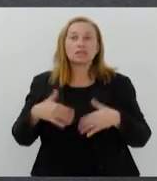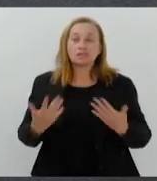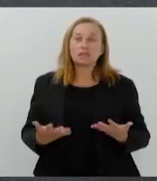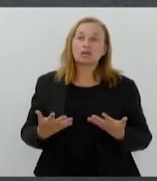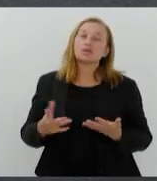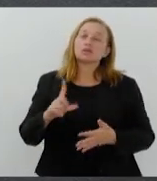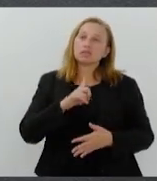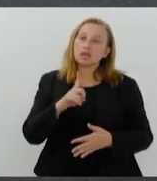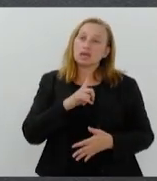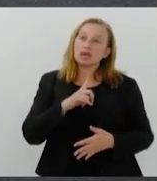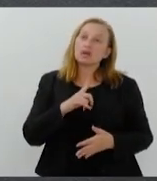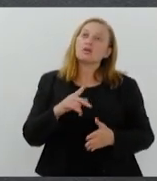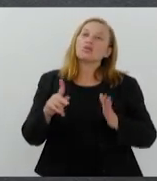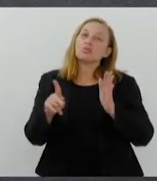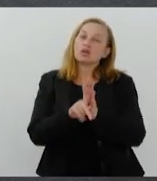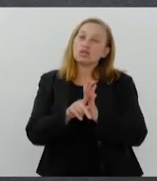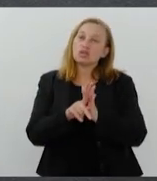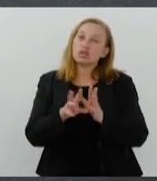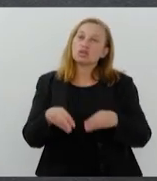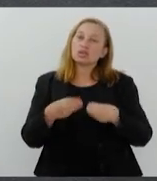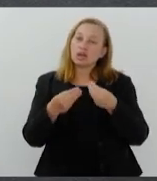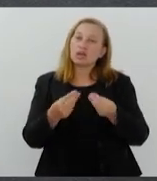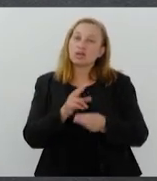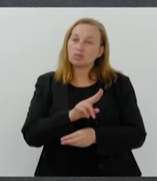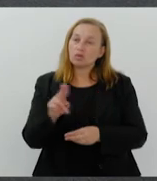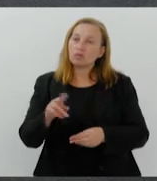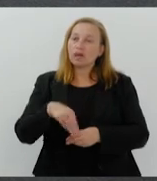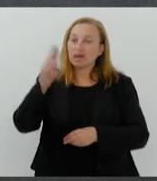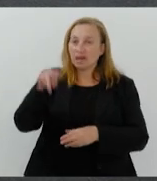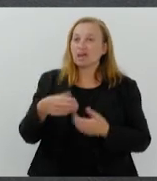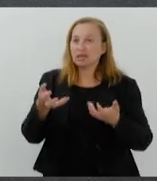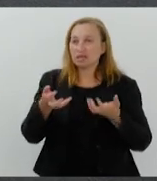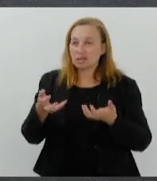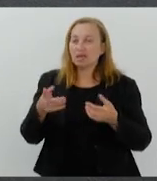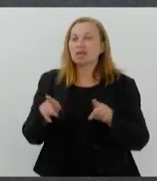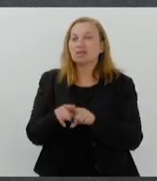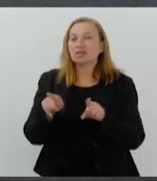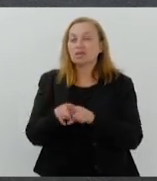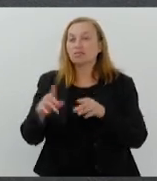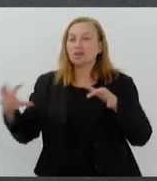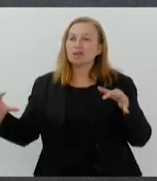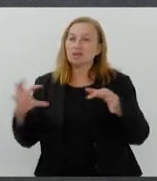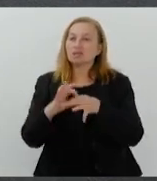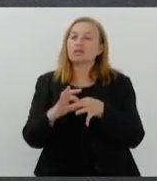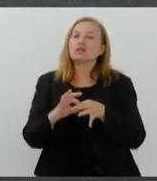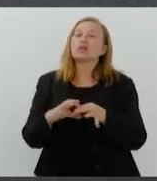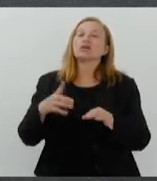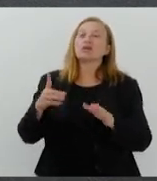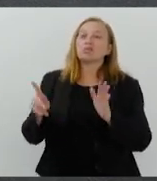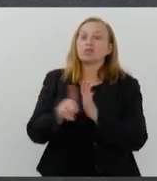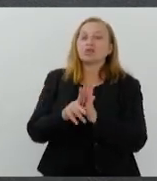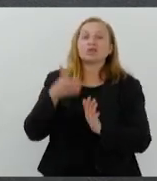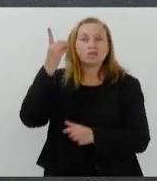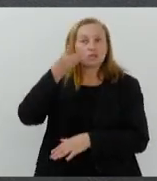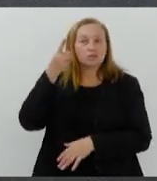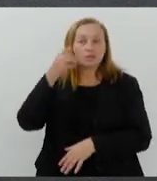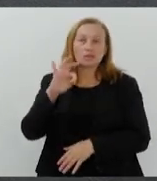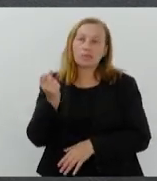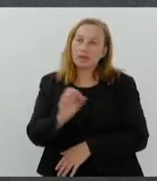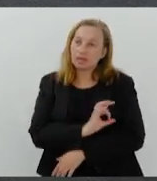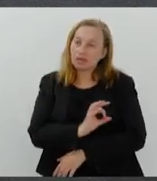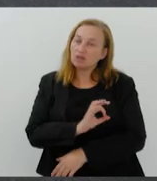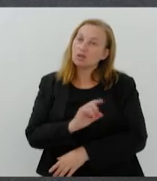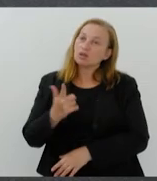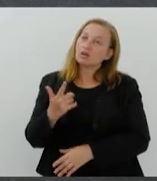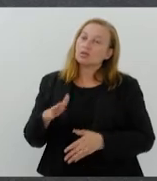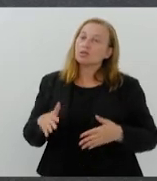esse projeto, darei a coautoria a quem quiser e também me associarei a esse projeto da deputada Marta Rocha, que, por outro